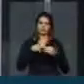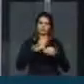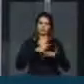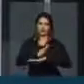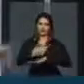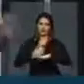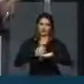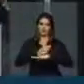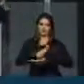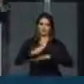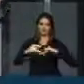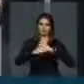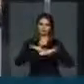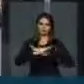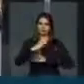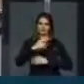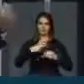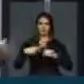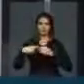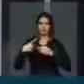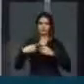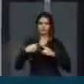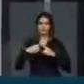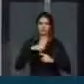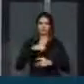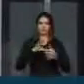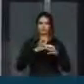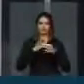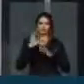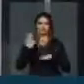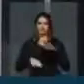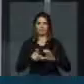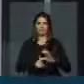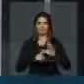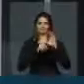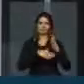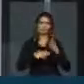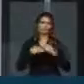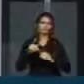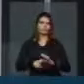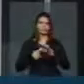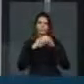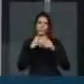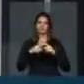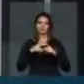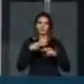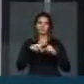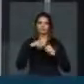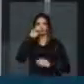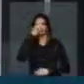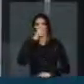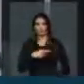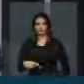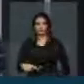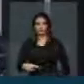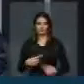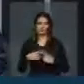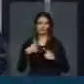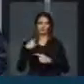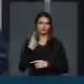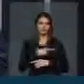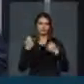urbana que estão interligados um depende do outro por isso seu presidente nós